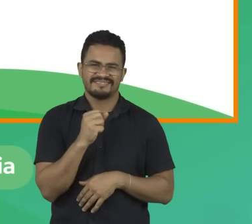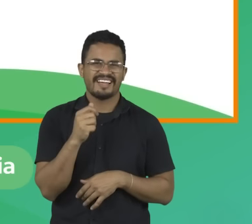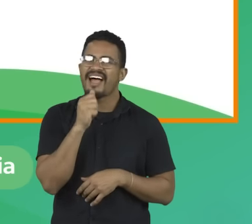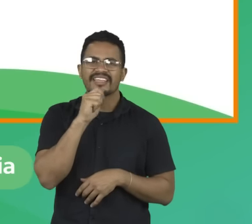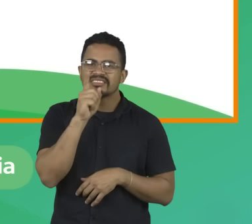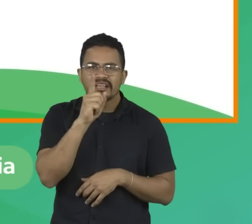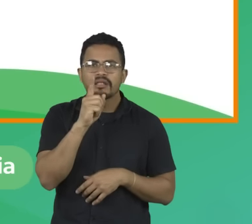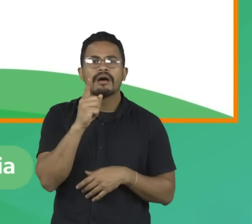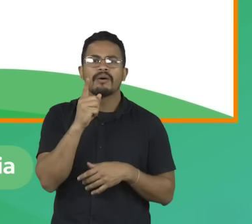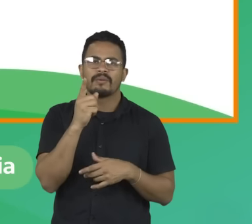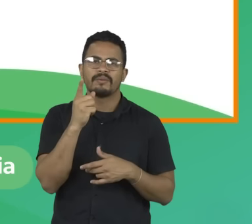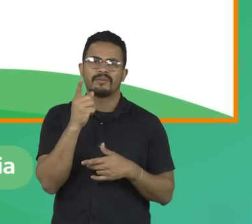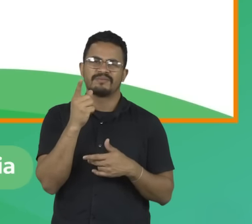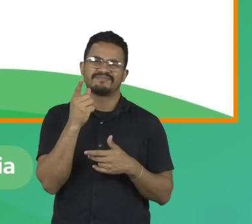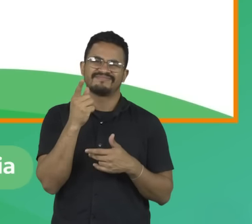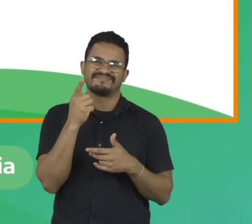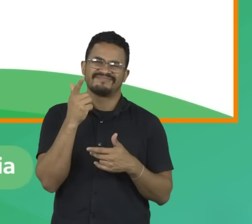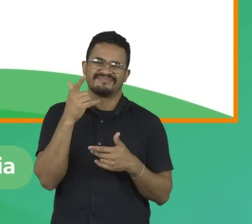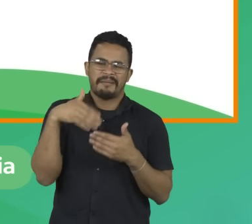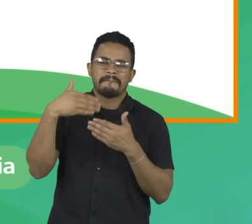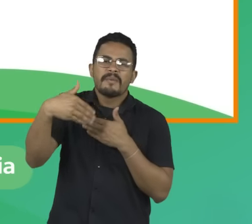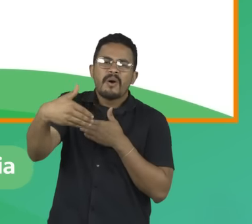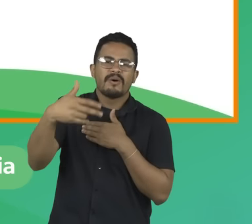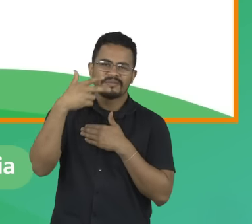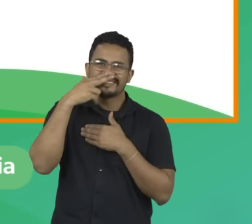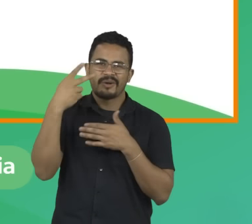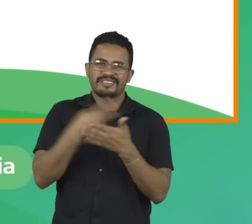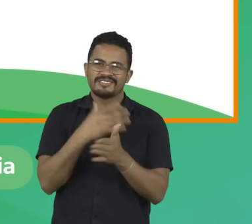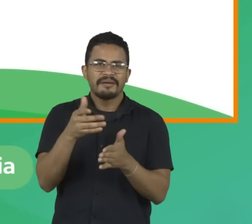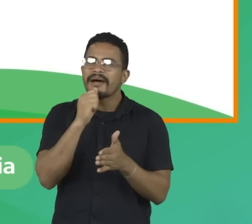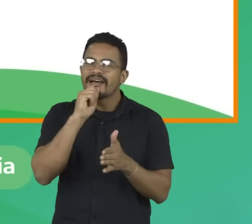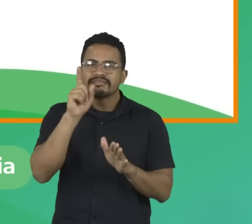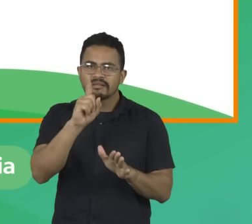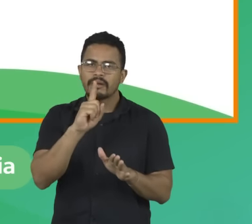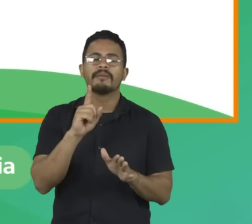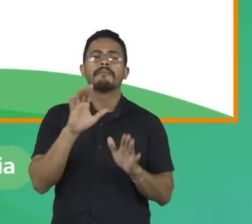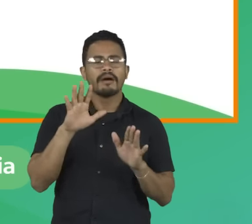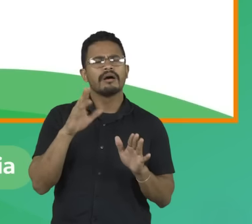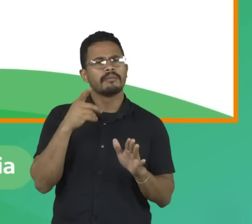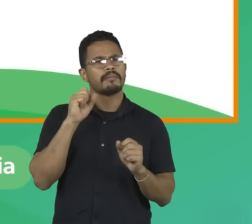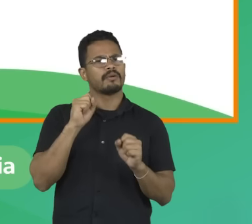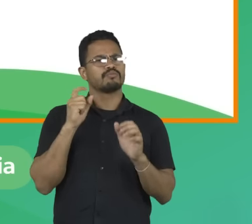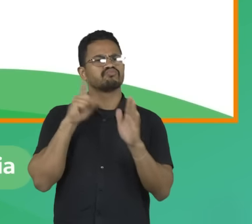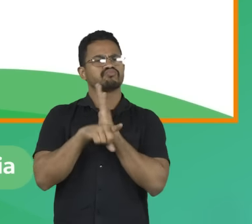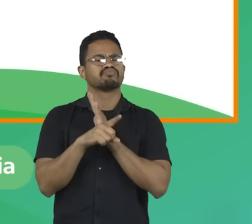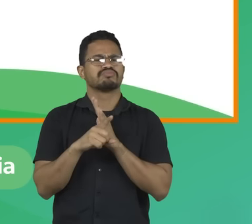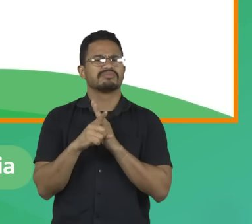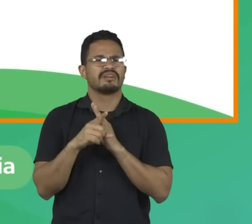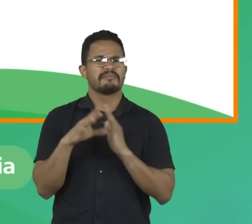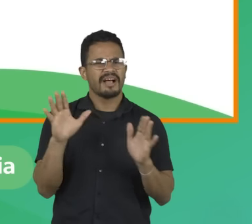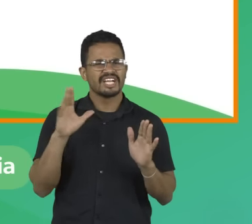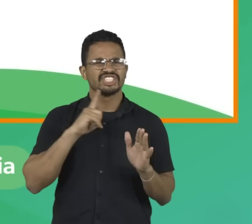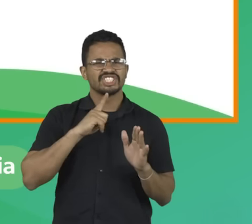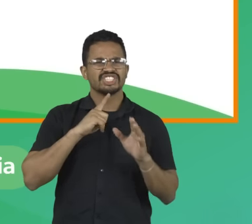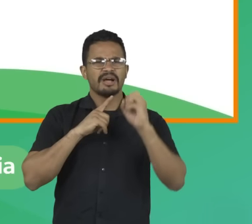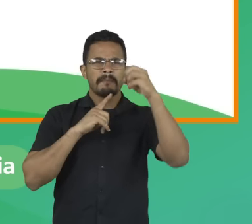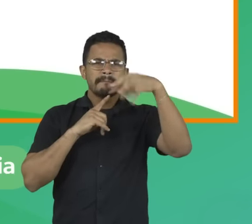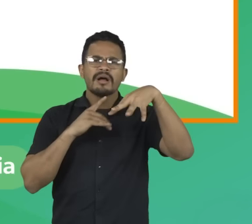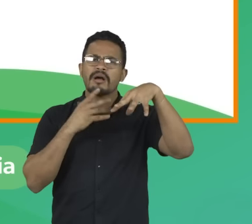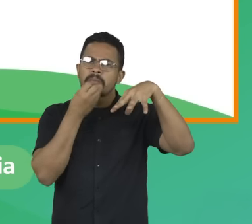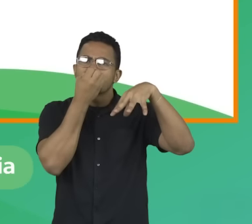acelerado como foi visto nas décadas posteriores. Mas, enfim, aí você poderia questionar, mas existiam lâmpadas com essa durabilidade